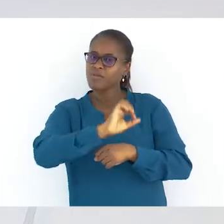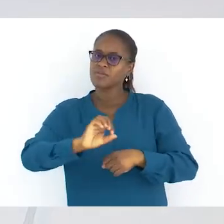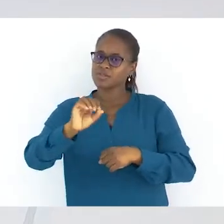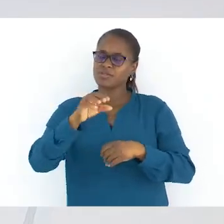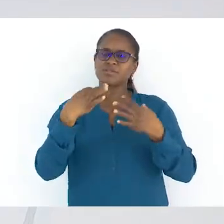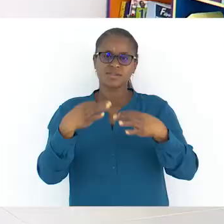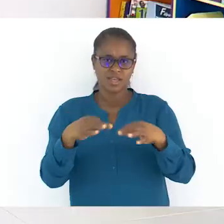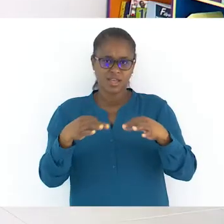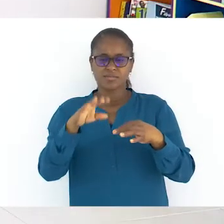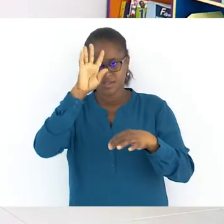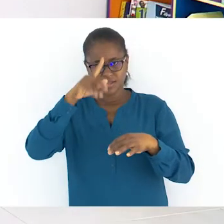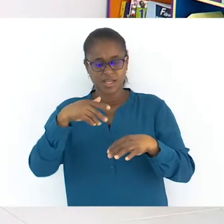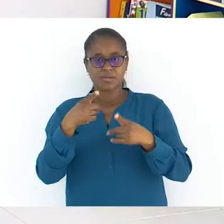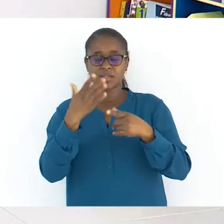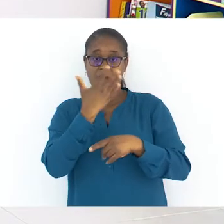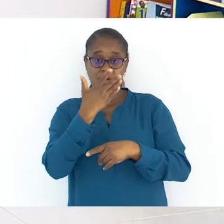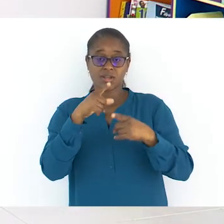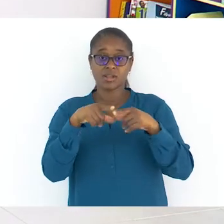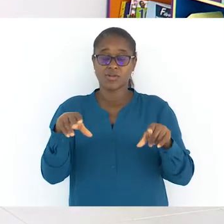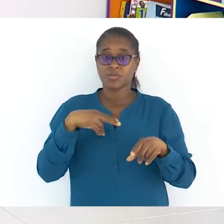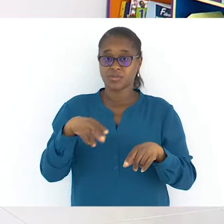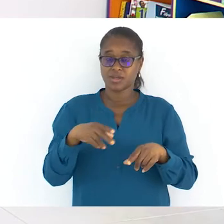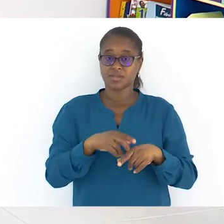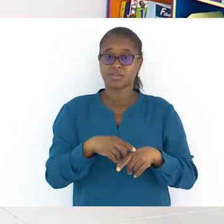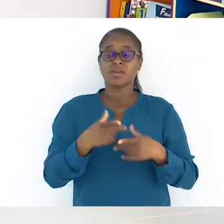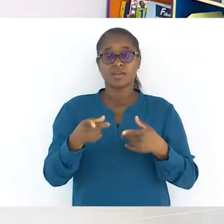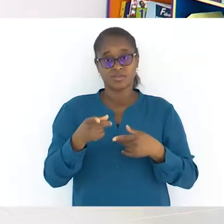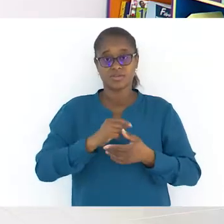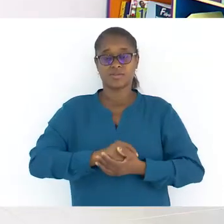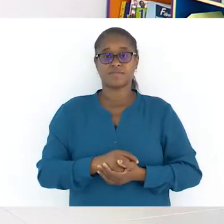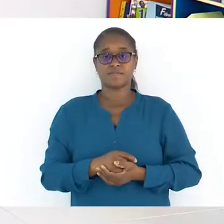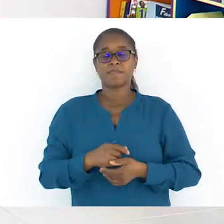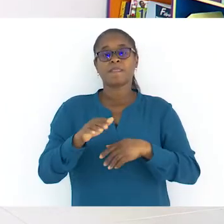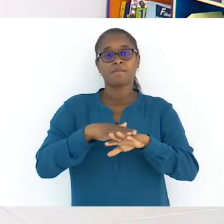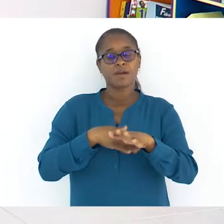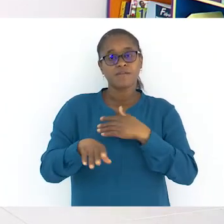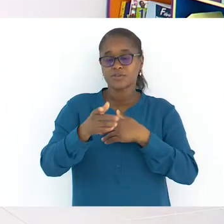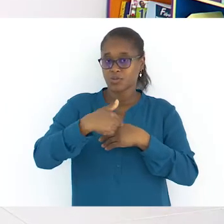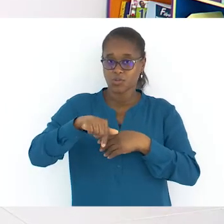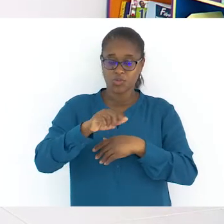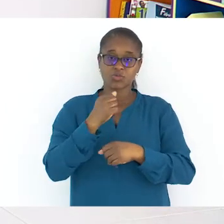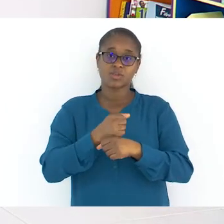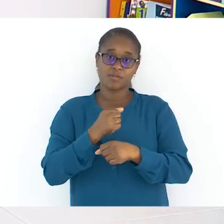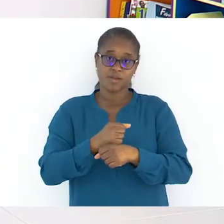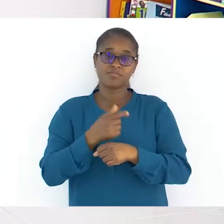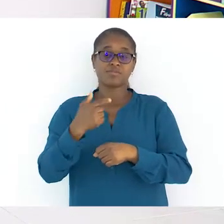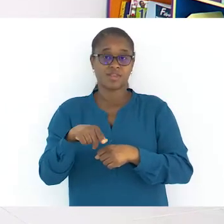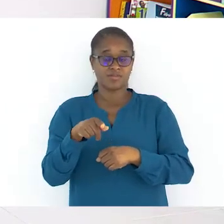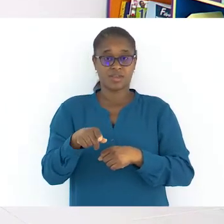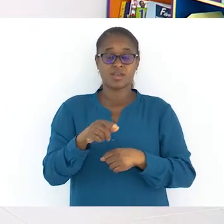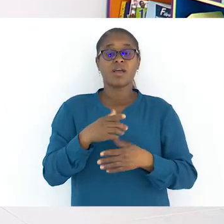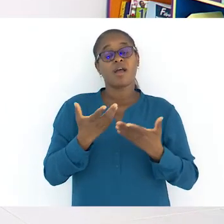Como sempre sabem, na aula de língua portuguesa, vamos a isso. Para fazer o nosso trabalho, então, temos